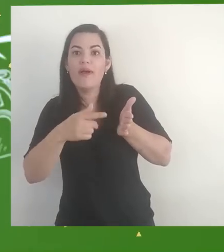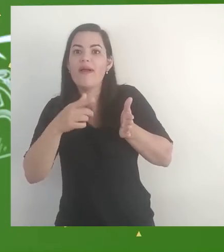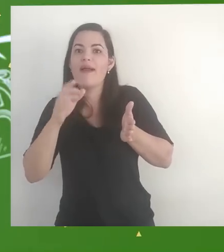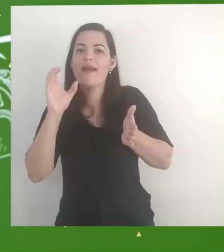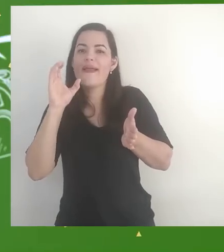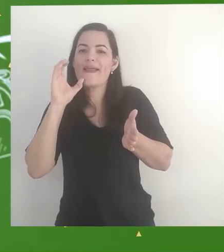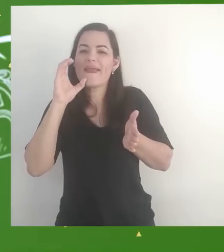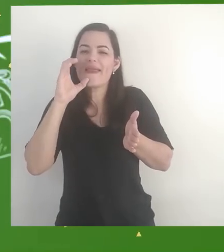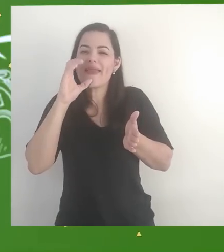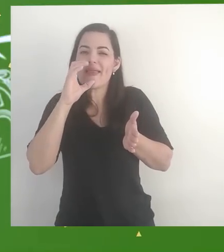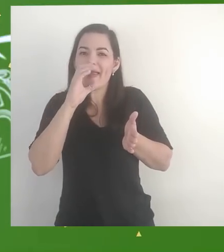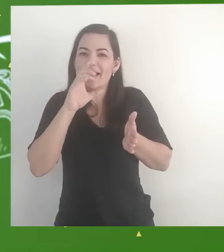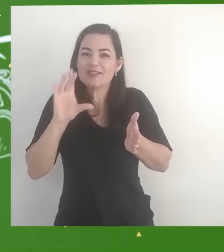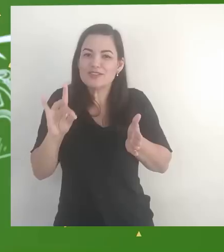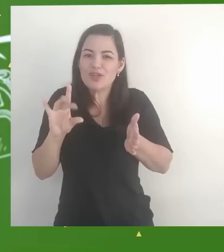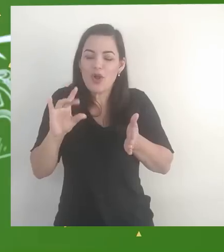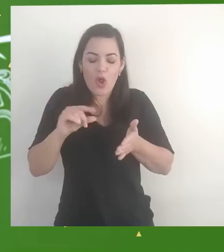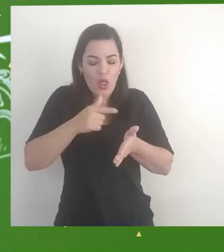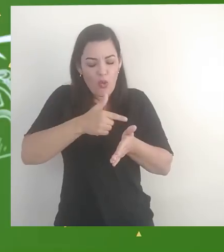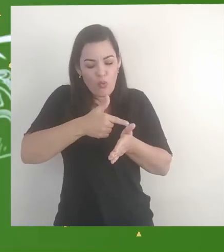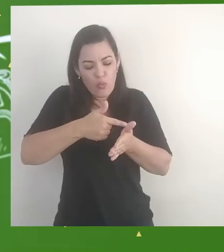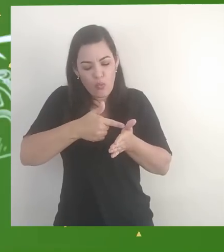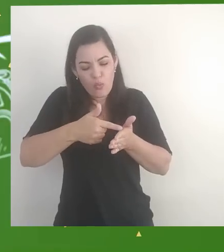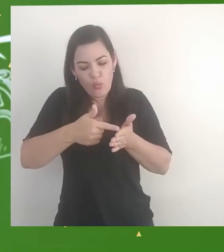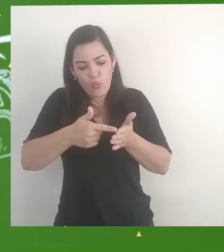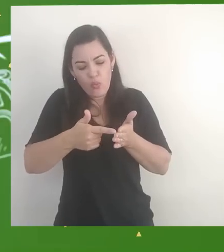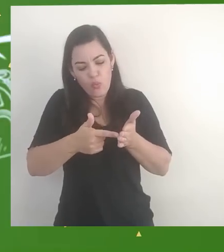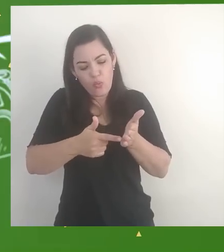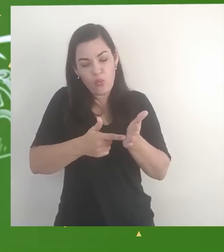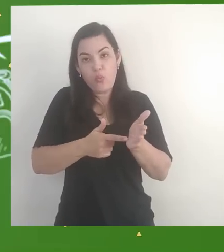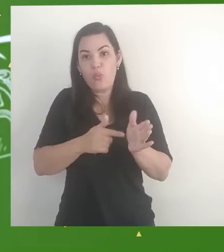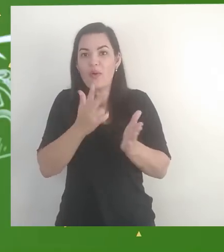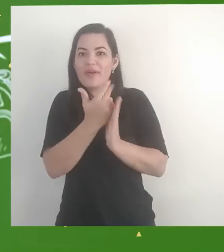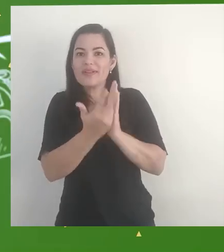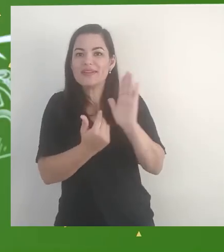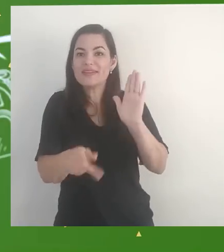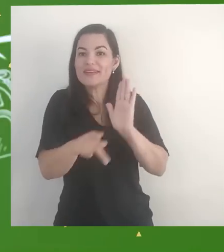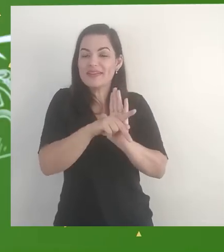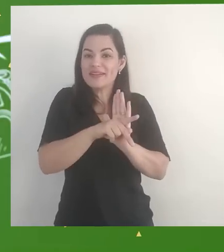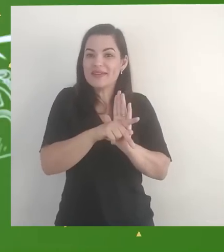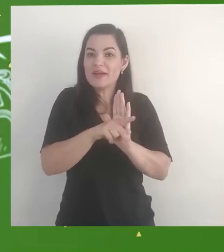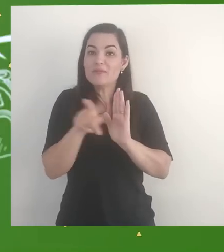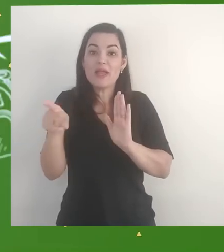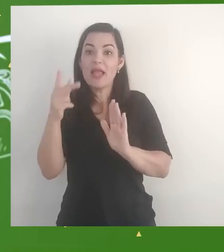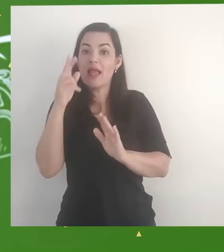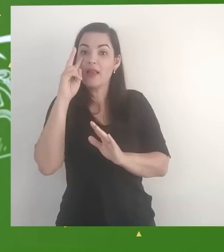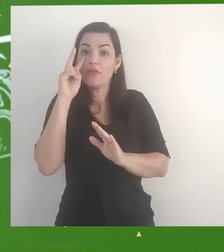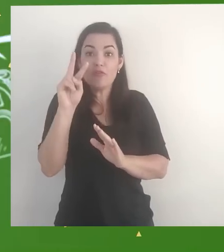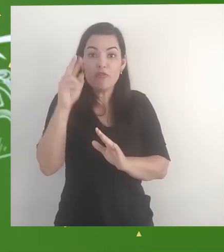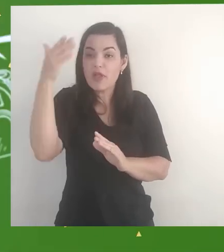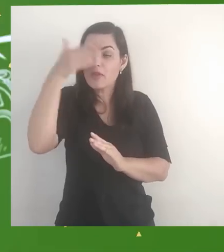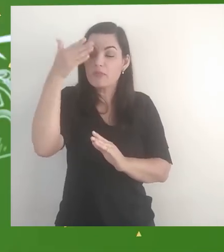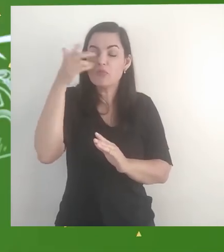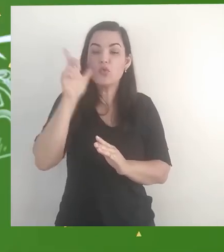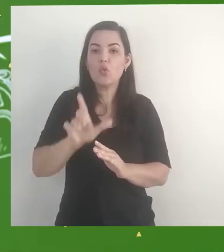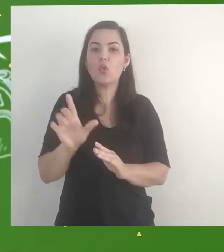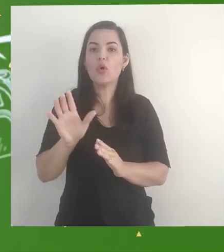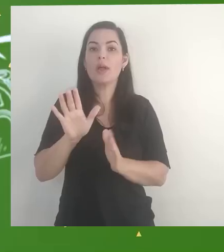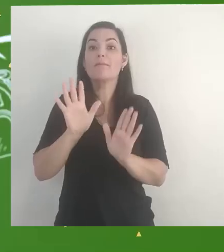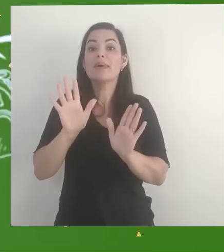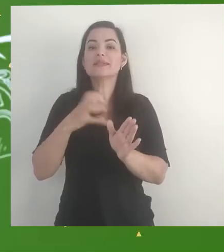consegue ver a imagem, mas ele consegue sentir e criar todas essas aprendizagens aí na sua cabecinha.